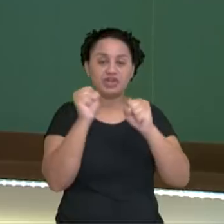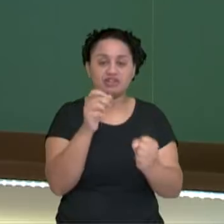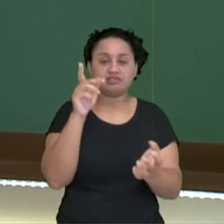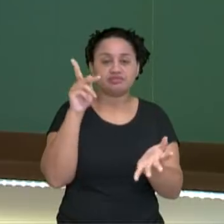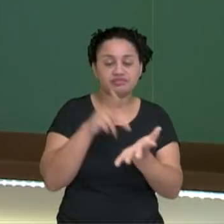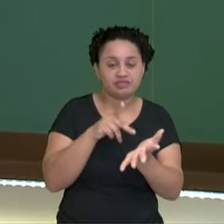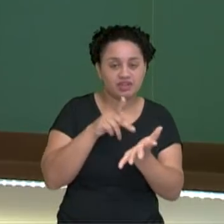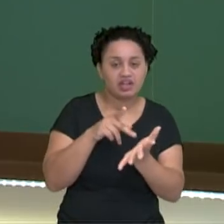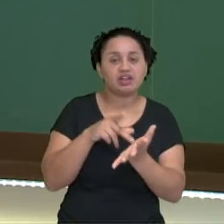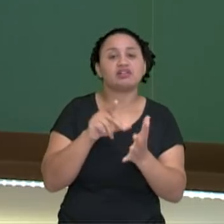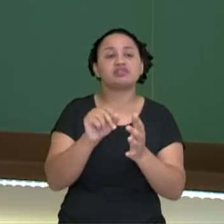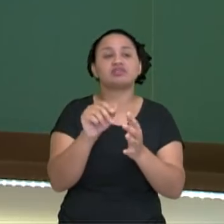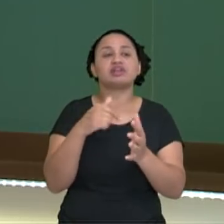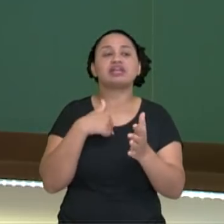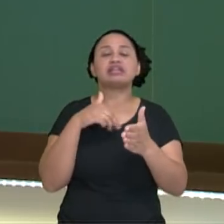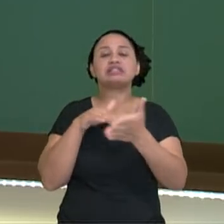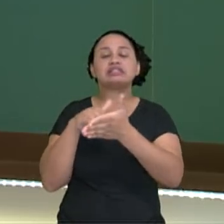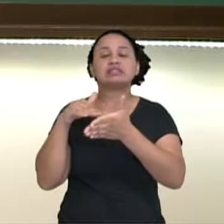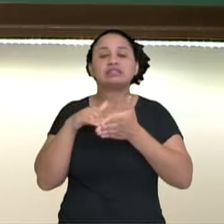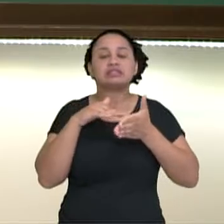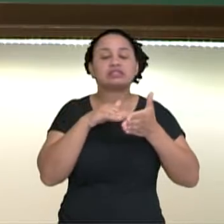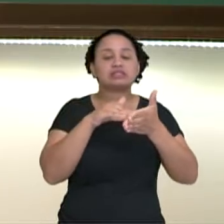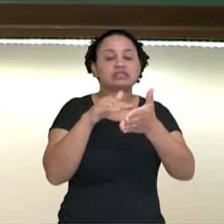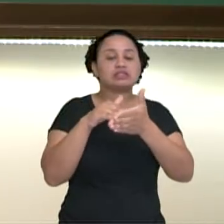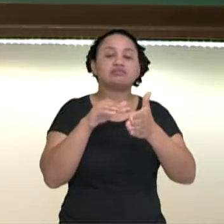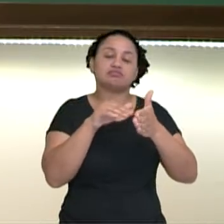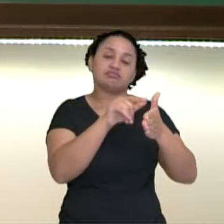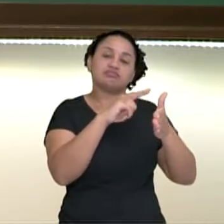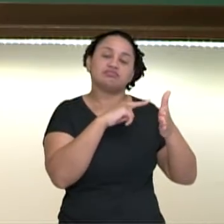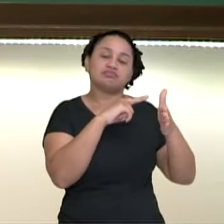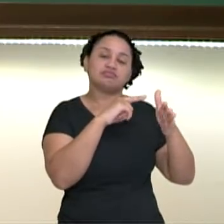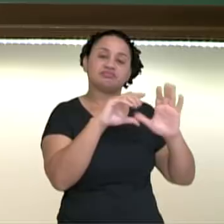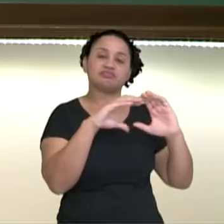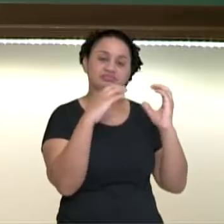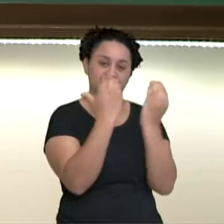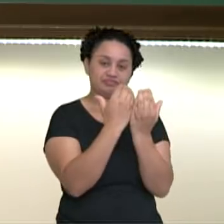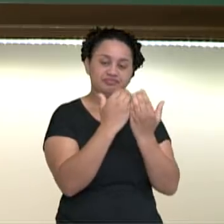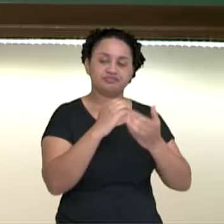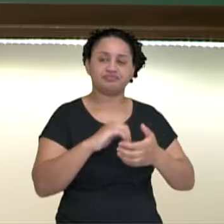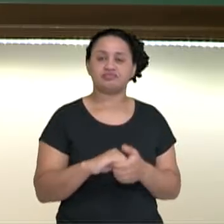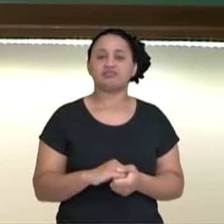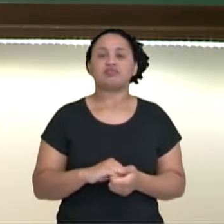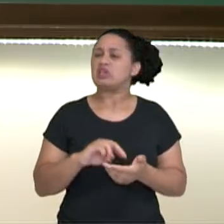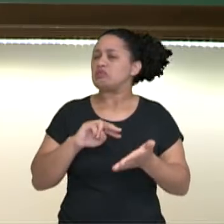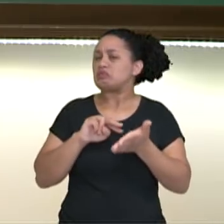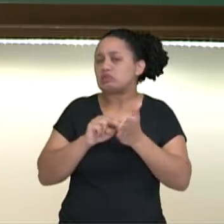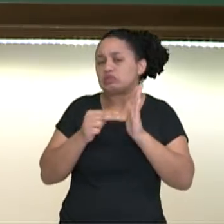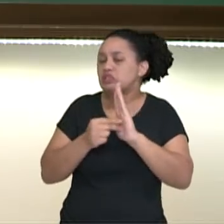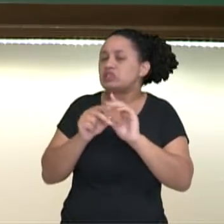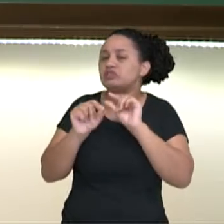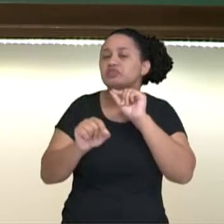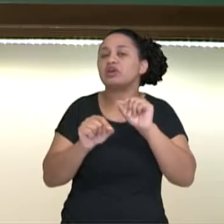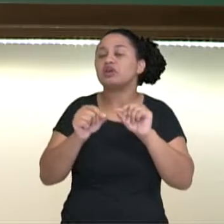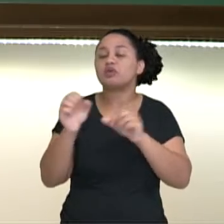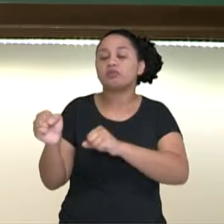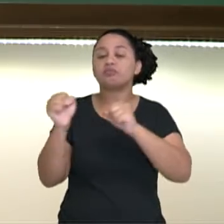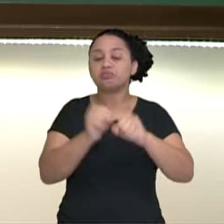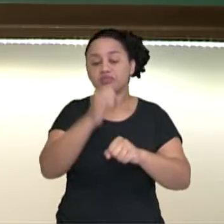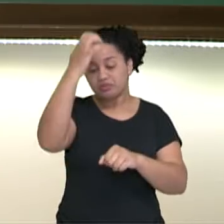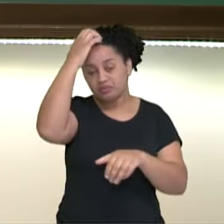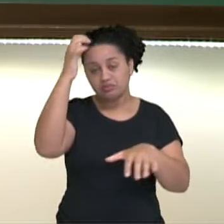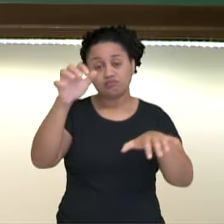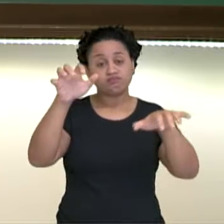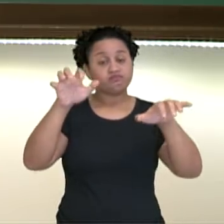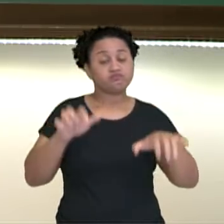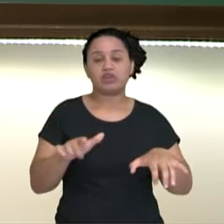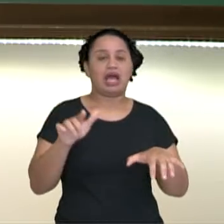se tornava limitado pelo parlamento. Isso não quer dizer que o poder monárquico, o poder do rei,